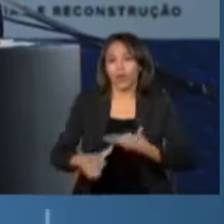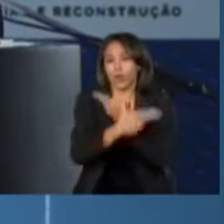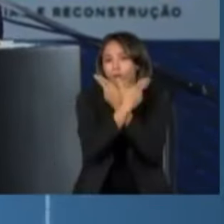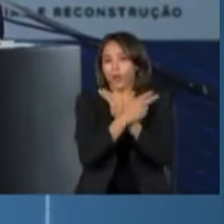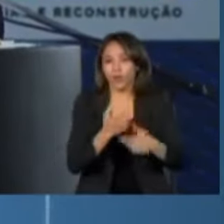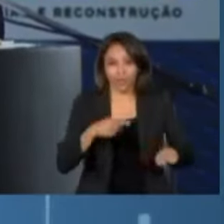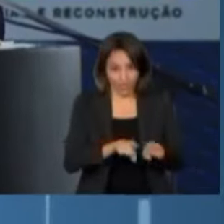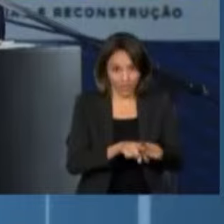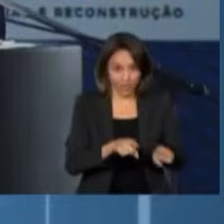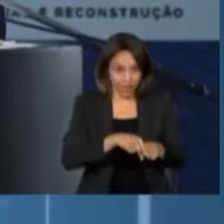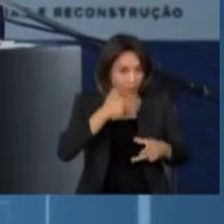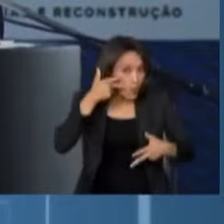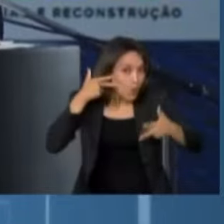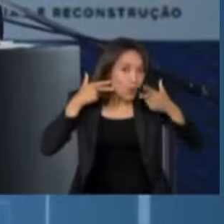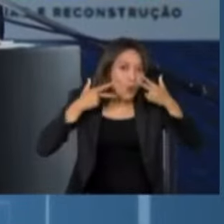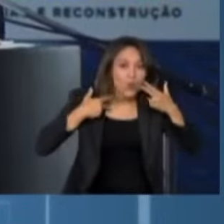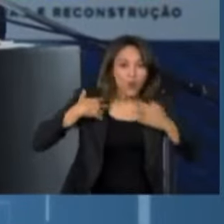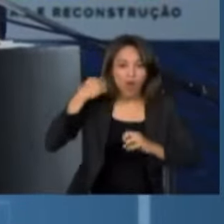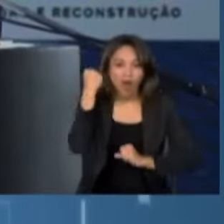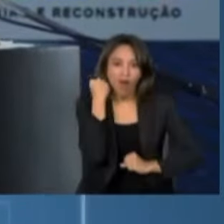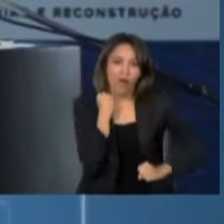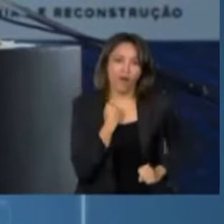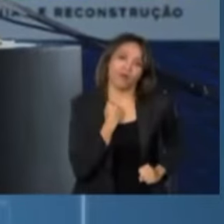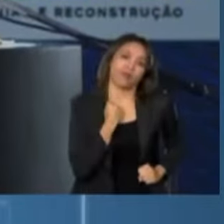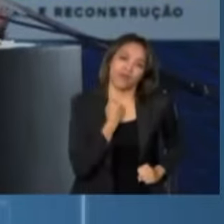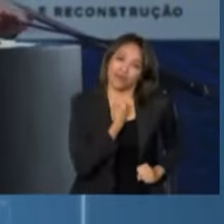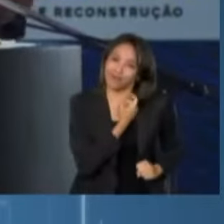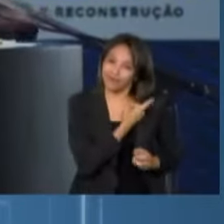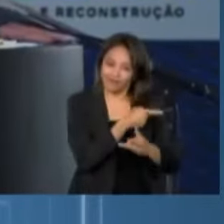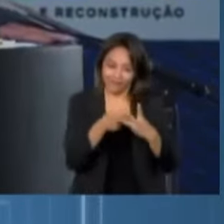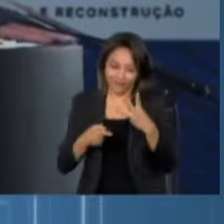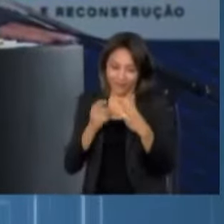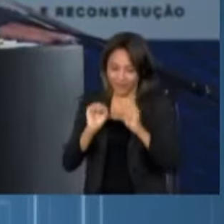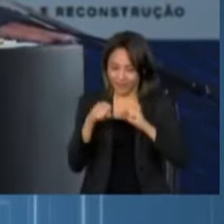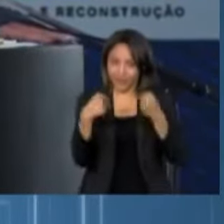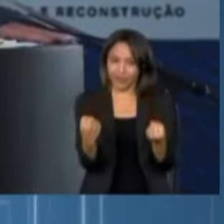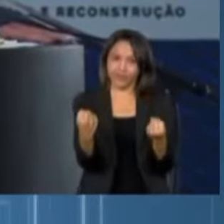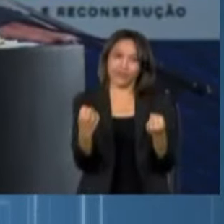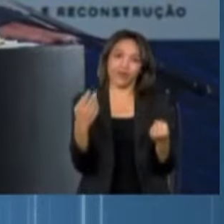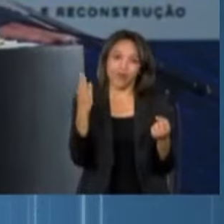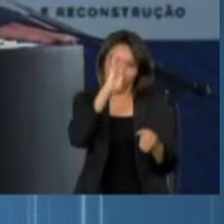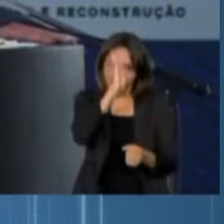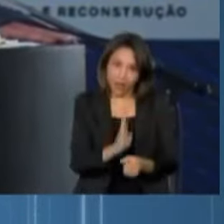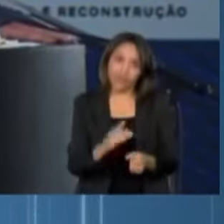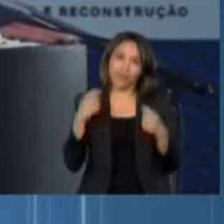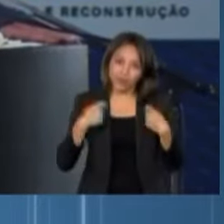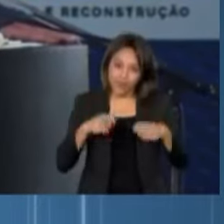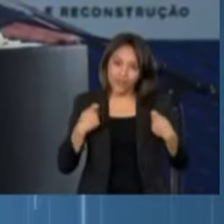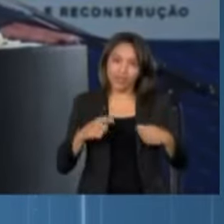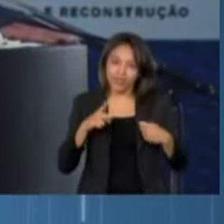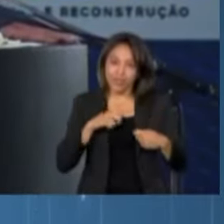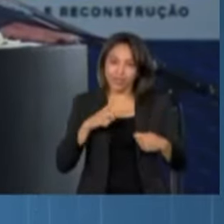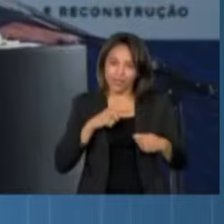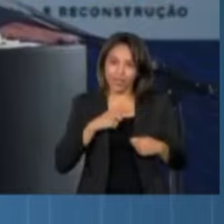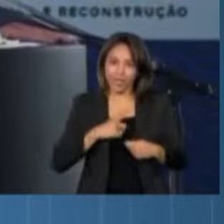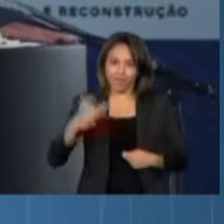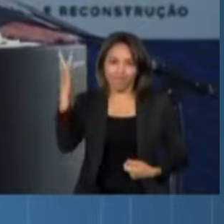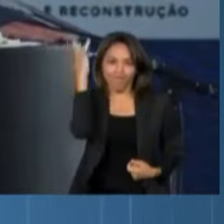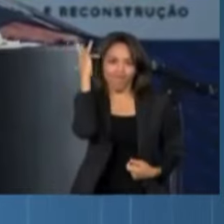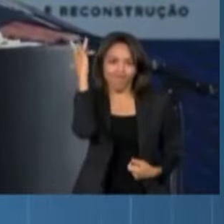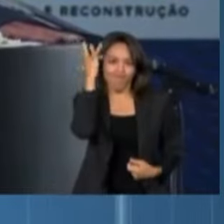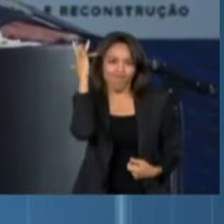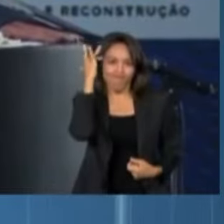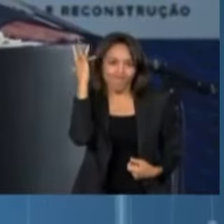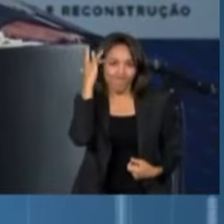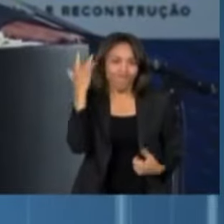mostraram uma unidade. Até porque, se o Exército tivesse topado, Freire Gomes tivesse topado essa tentativa de golpe,